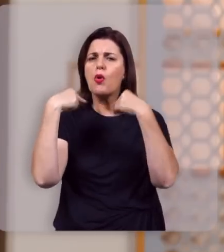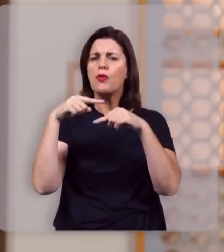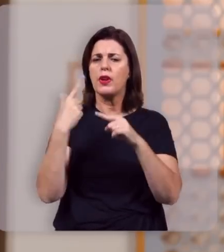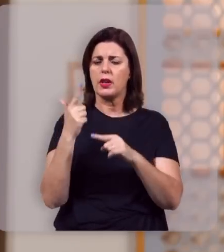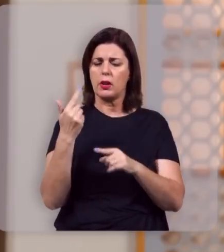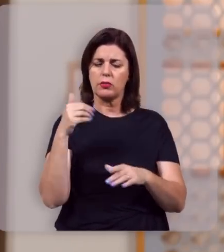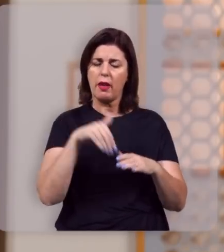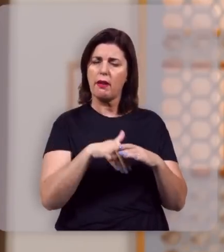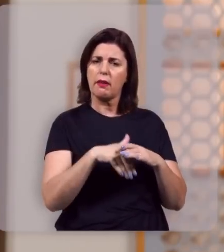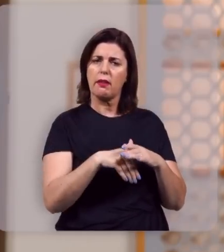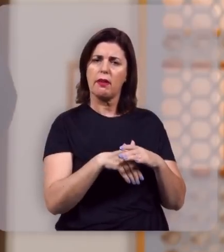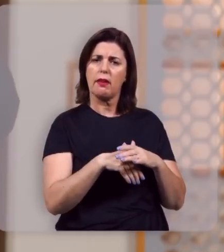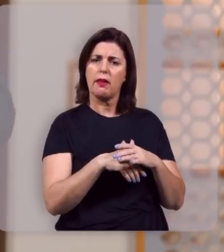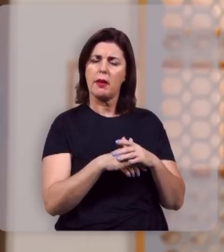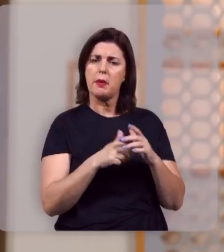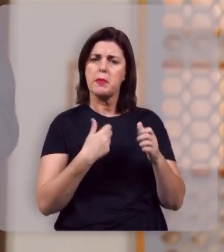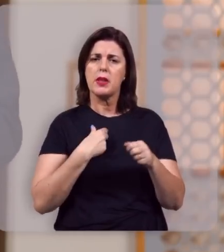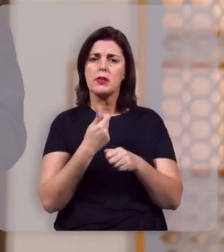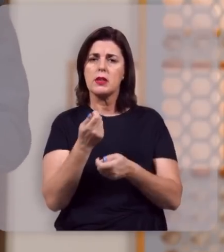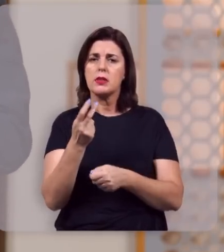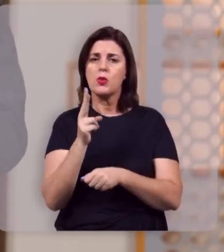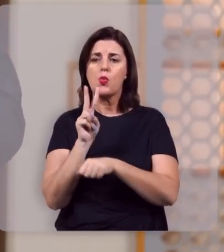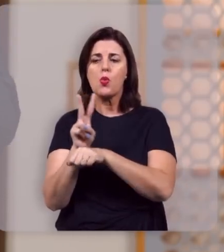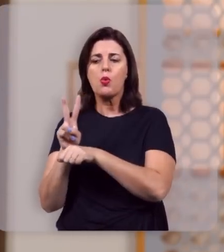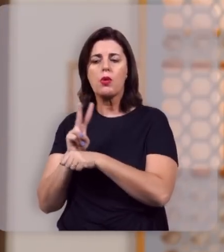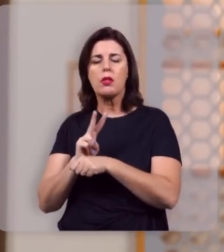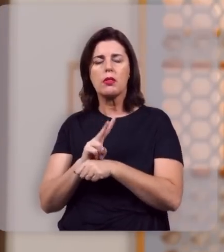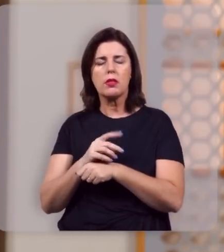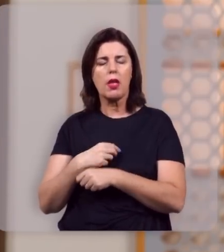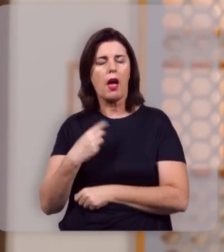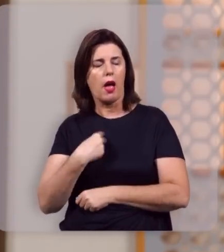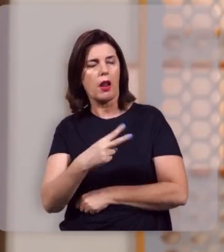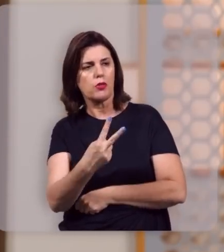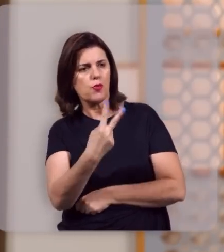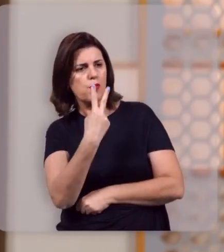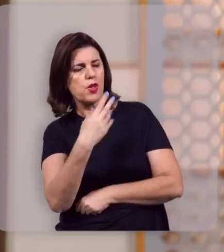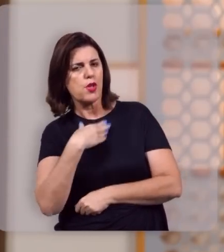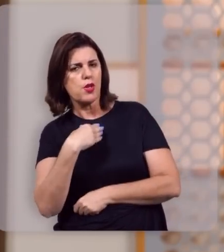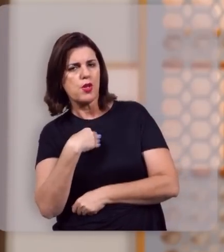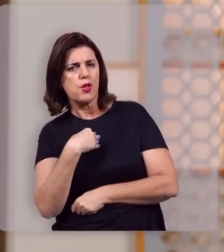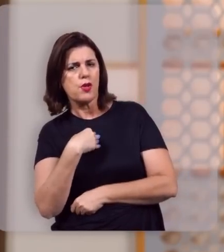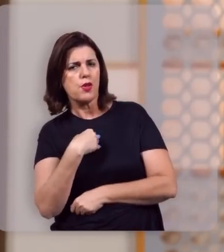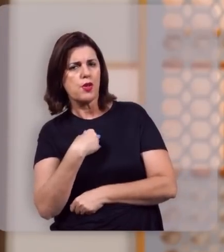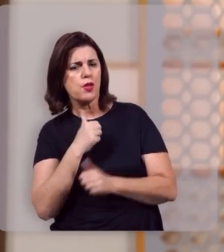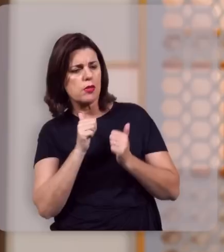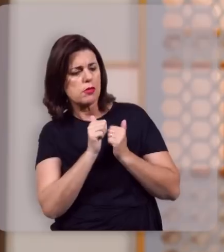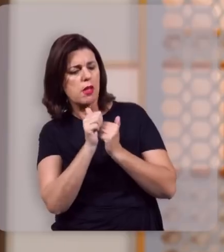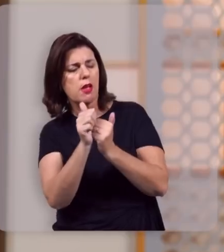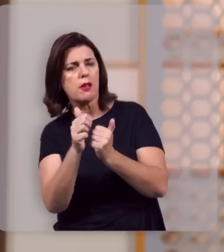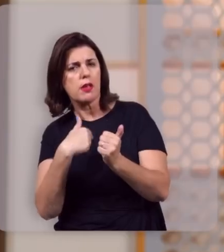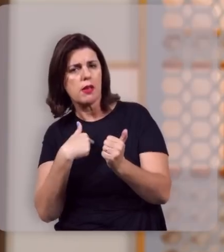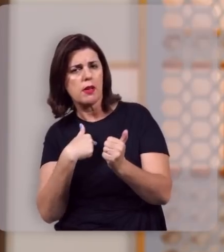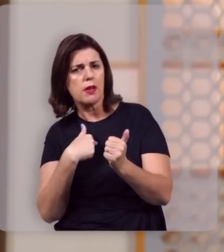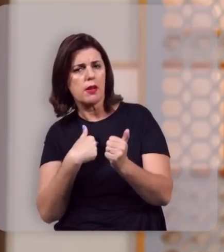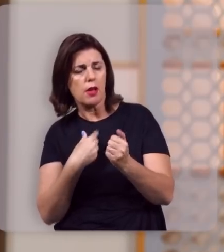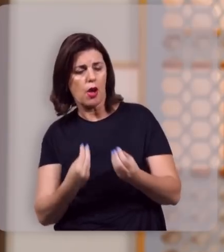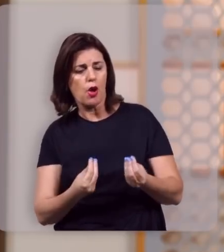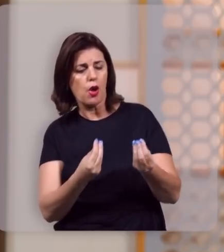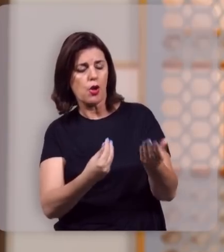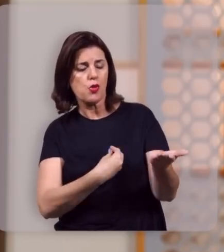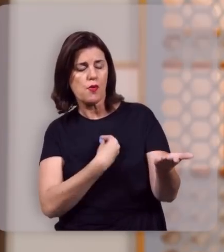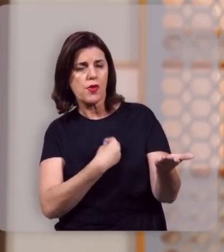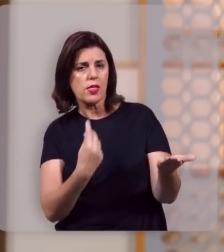aprisco. Convém-me conduzi-las, elas ouvirão a minha voz e me seguirão. Eu dou a elas a